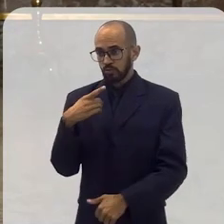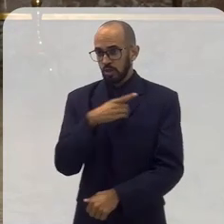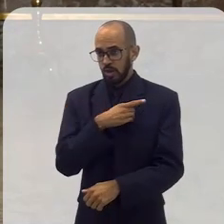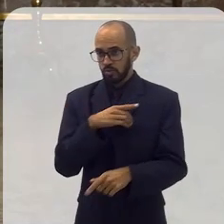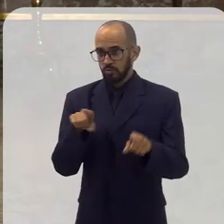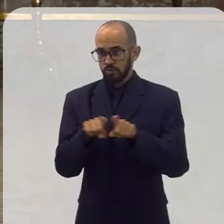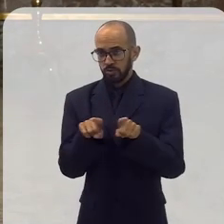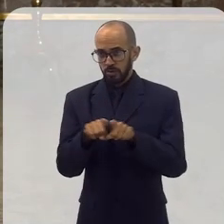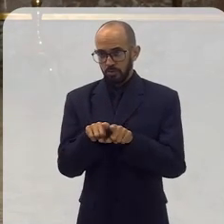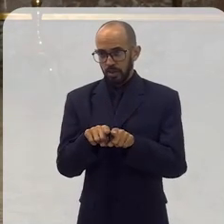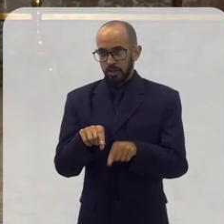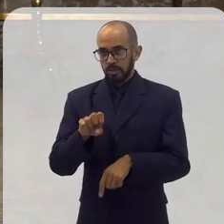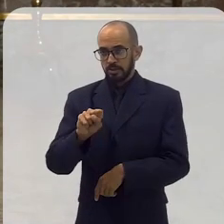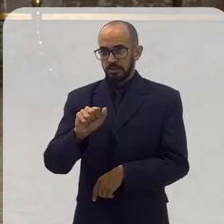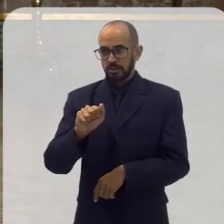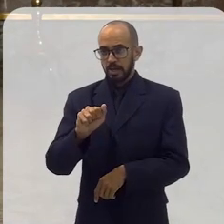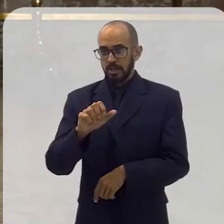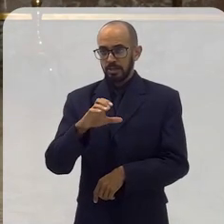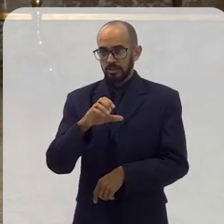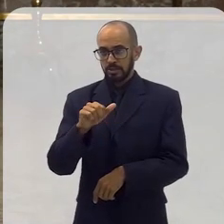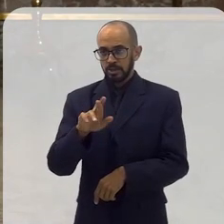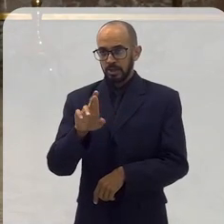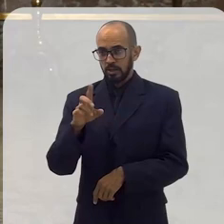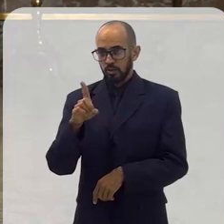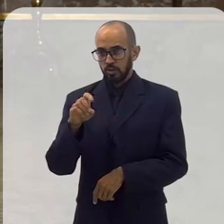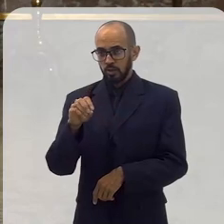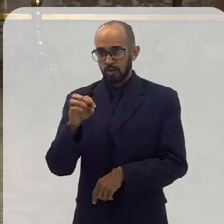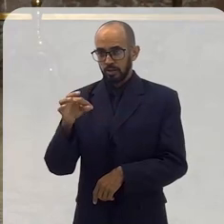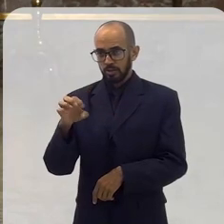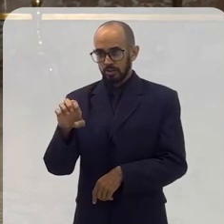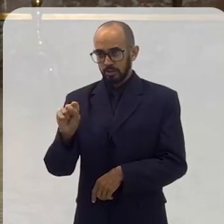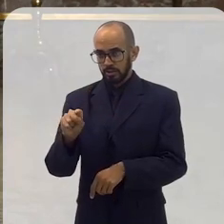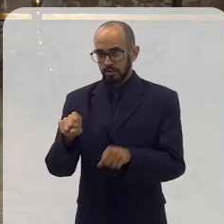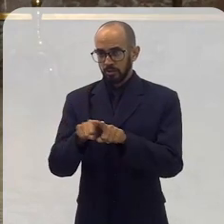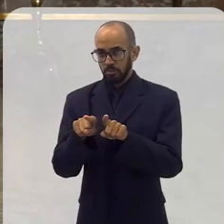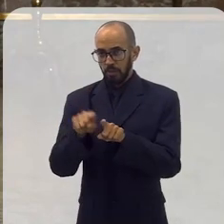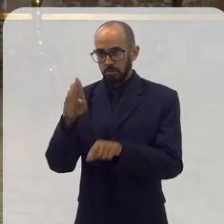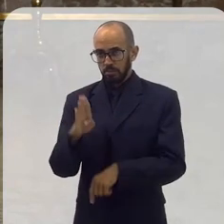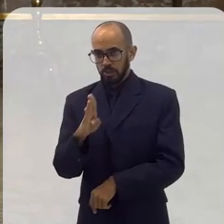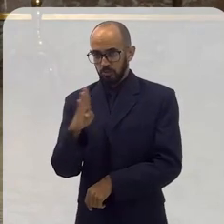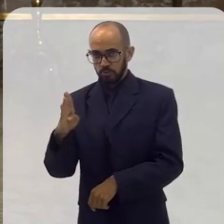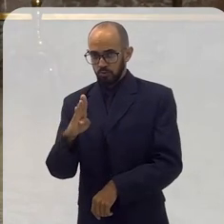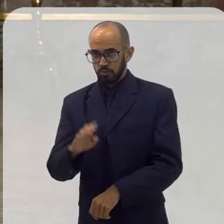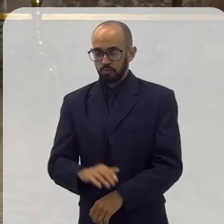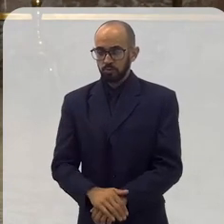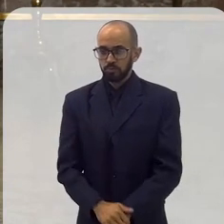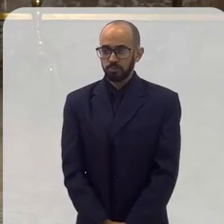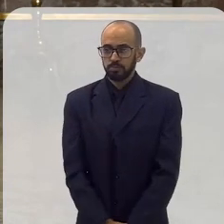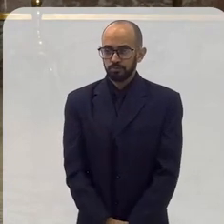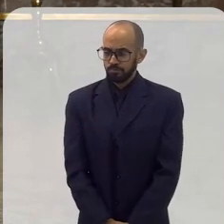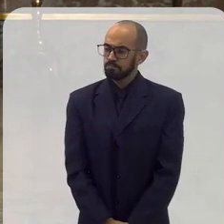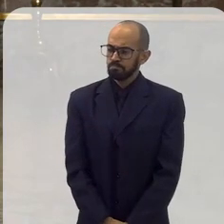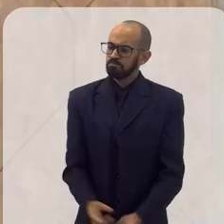subdiáconos, diáconos, sacerdotes e bispos. Perfeito.